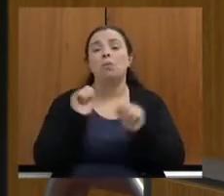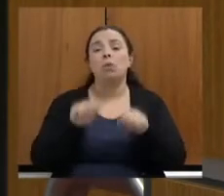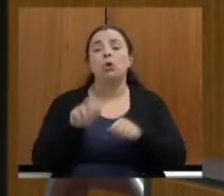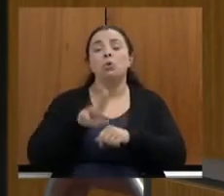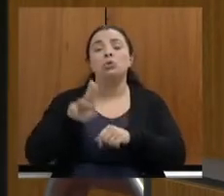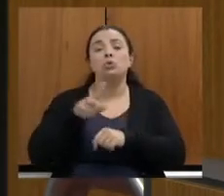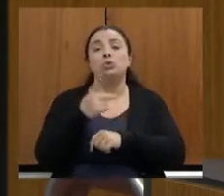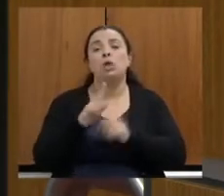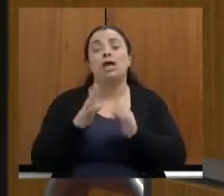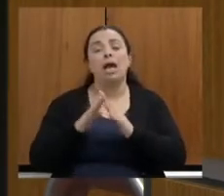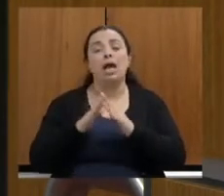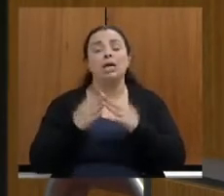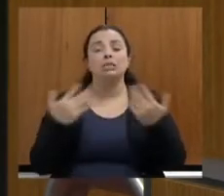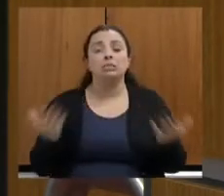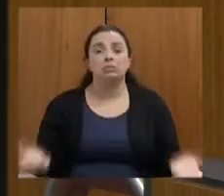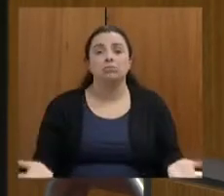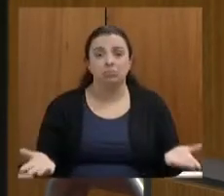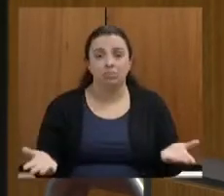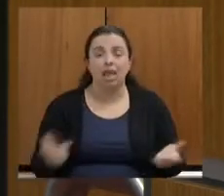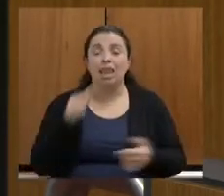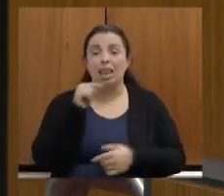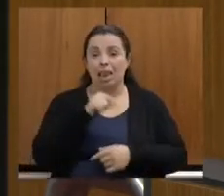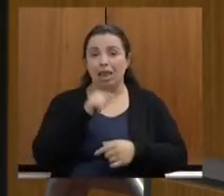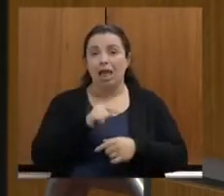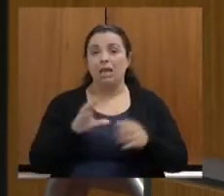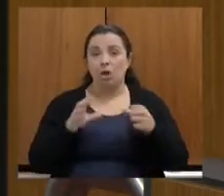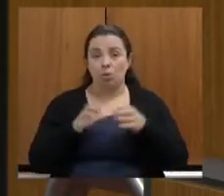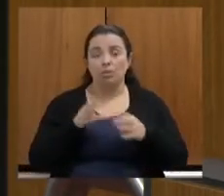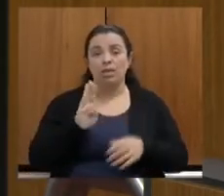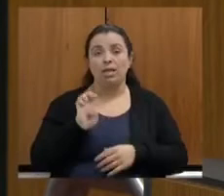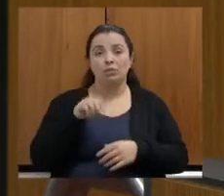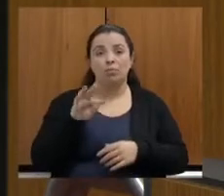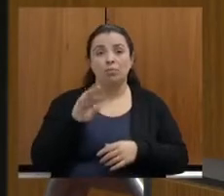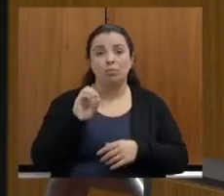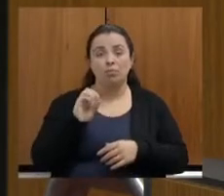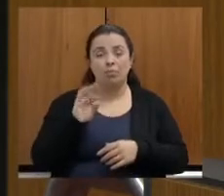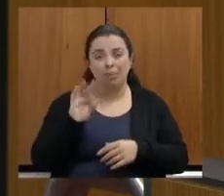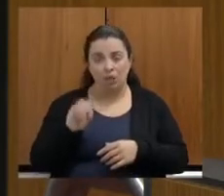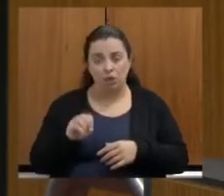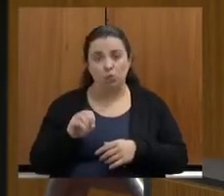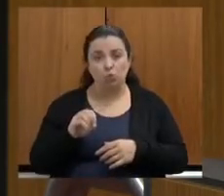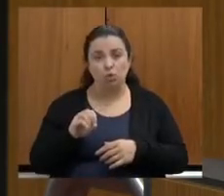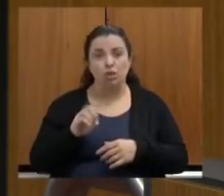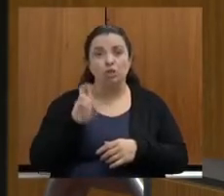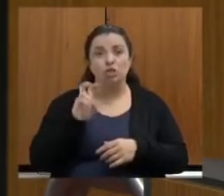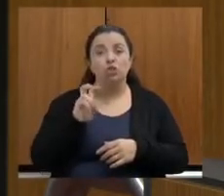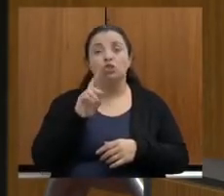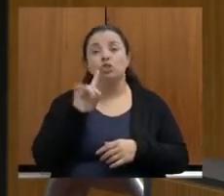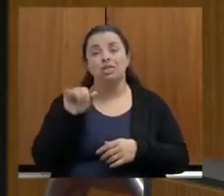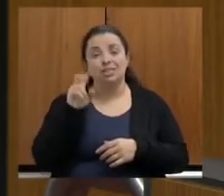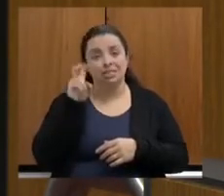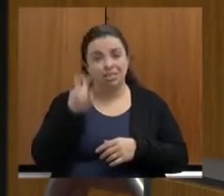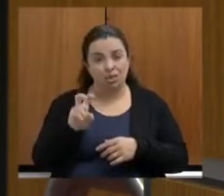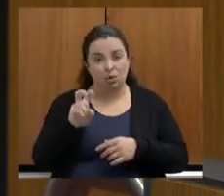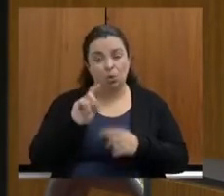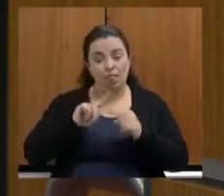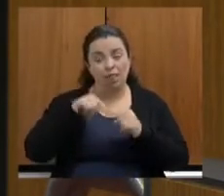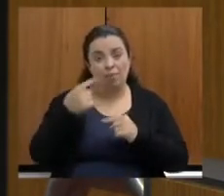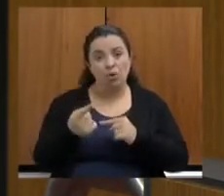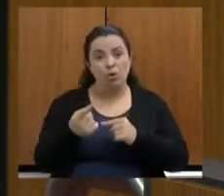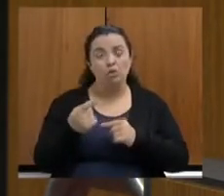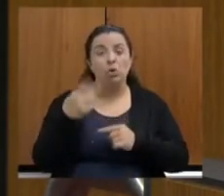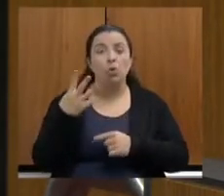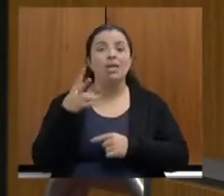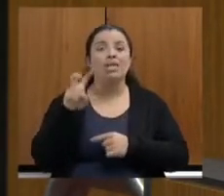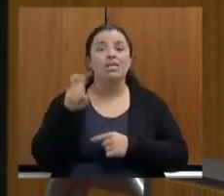porque da comunidade de Bento nós perdemos após o dia cinco 44 pessoas e não adianta a gente falar que é os